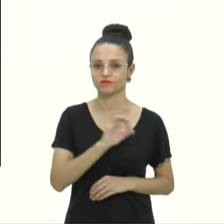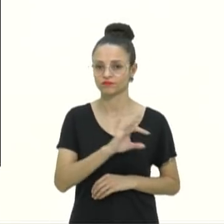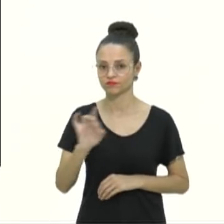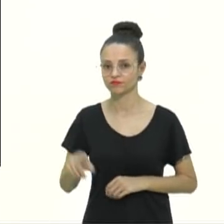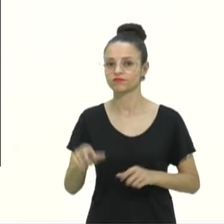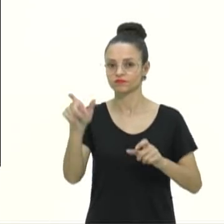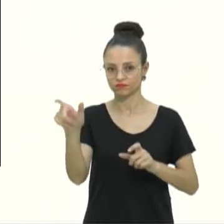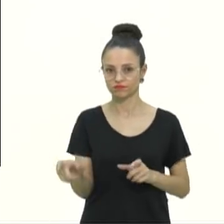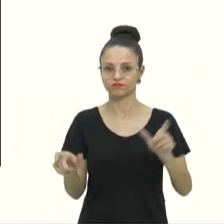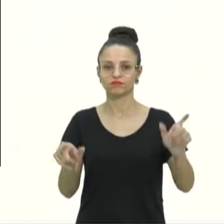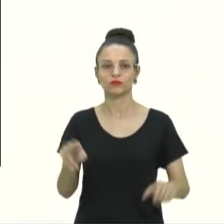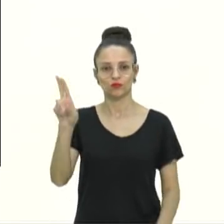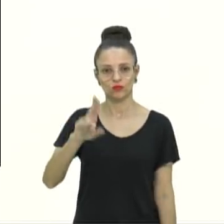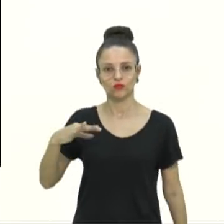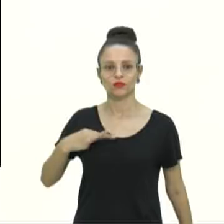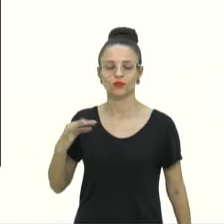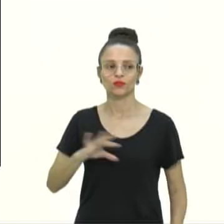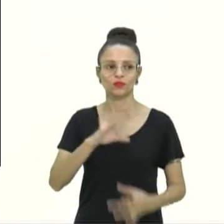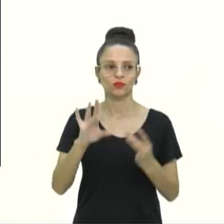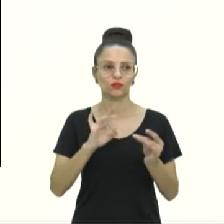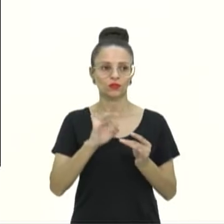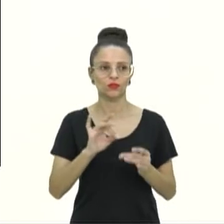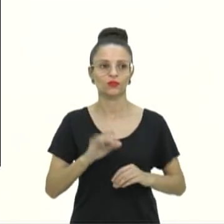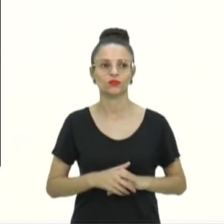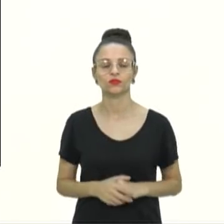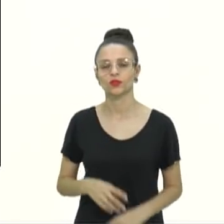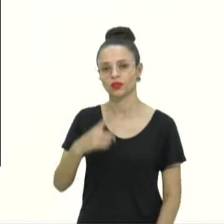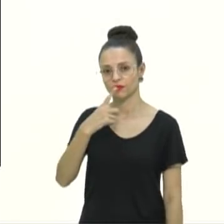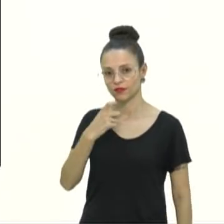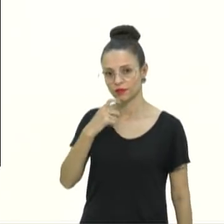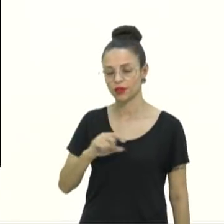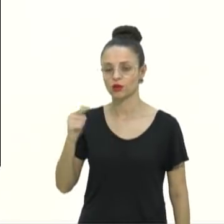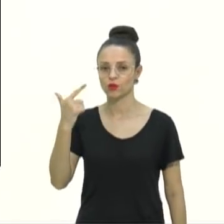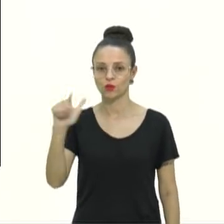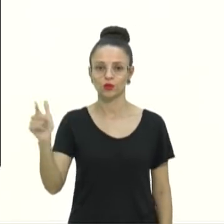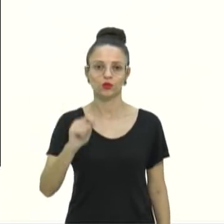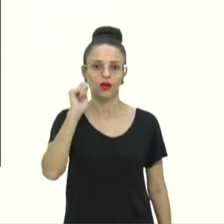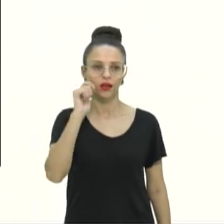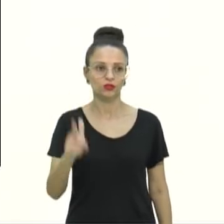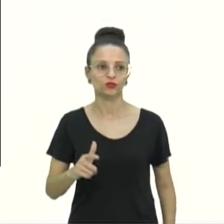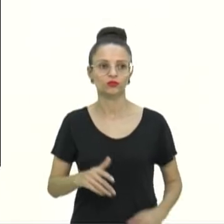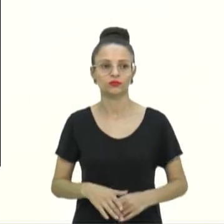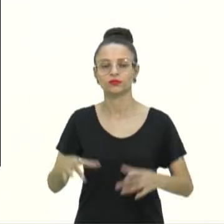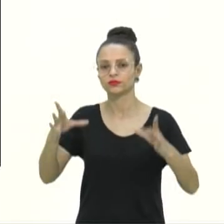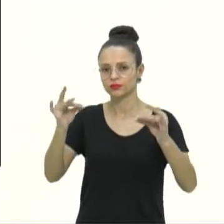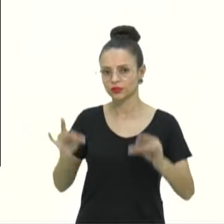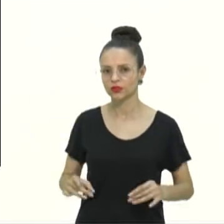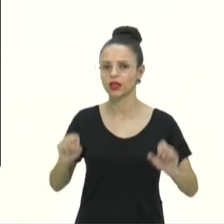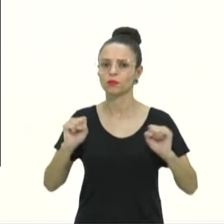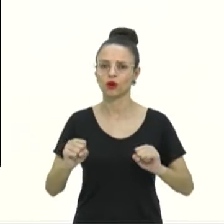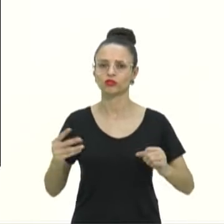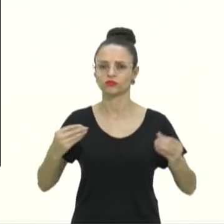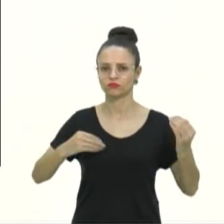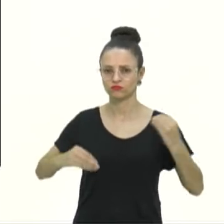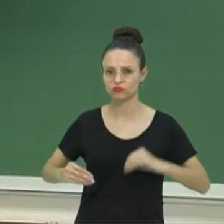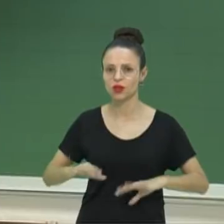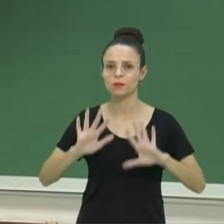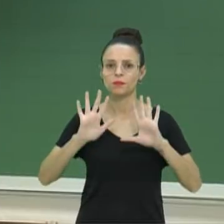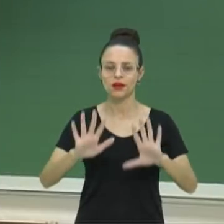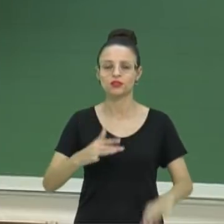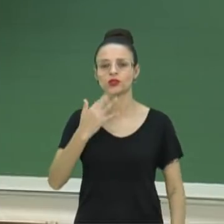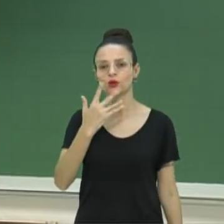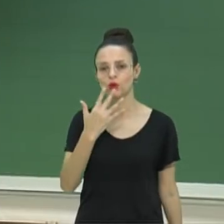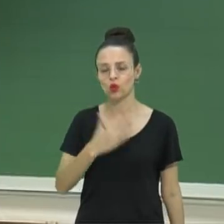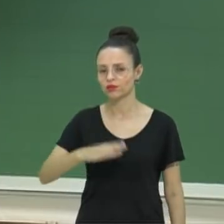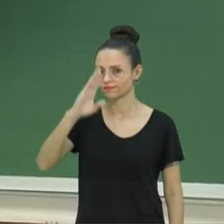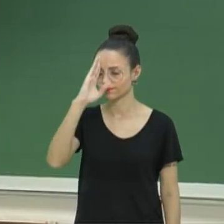vestimentas específicas, né, como eu coloquei para vocês, então um atleta em vermelho, outro atleta em azul. Alguns detalhes podem ser colocados, né, mas a cor